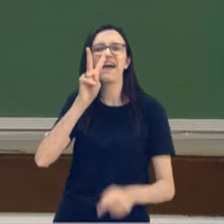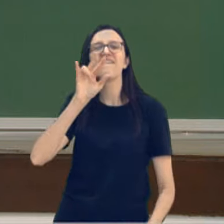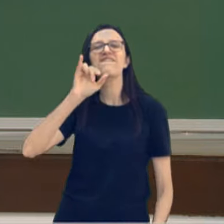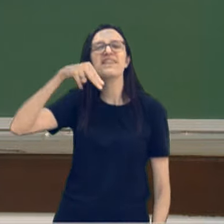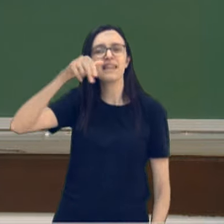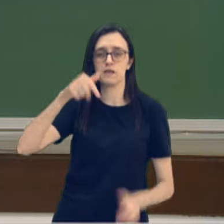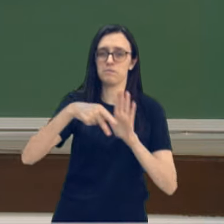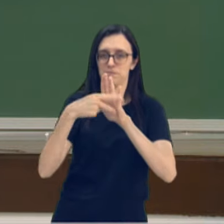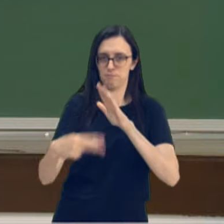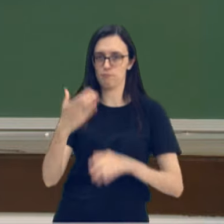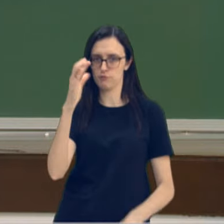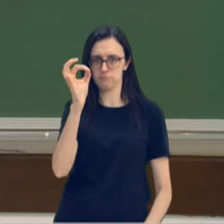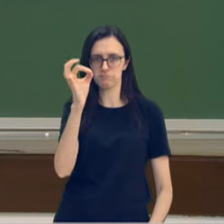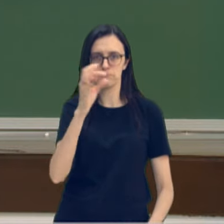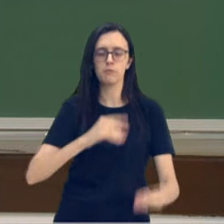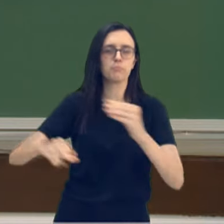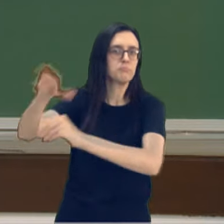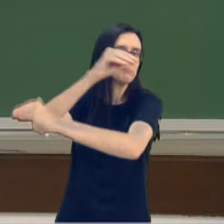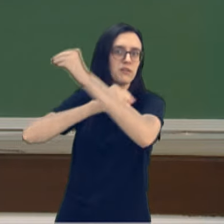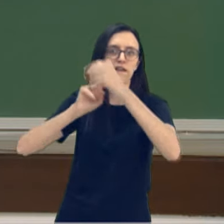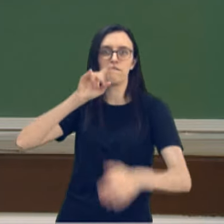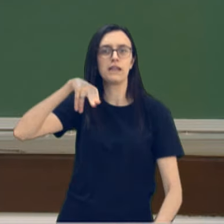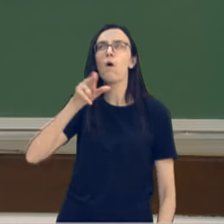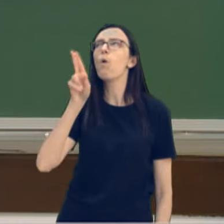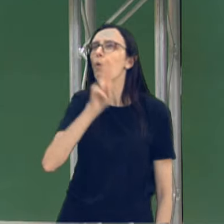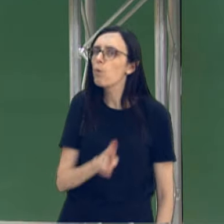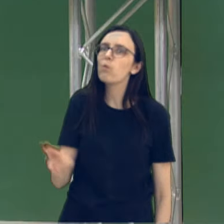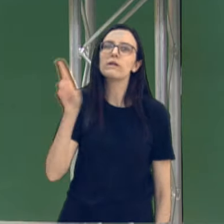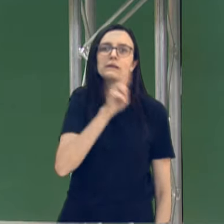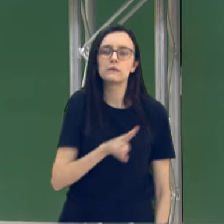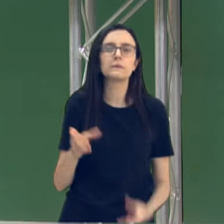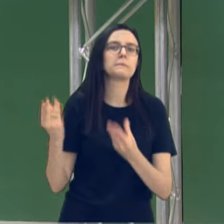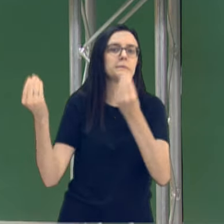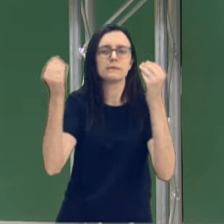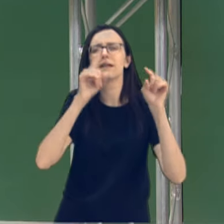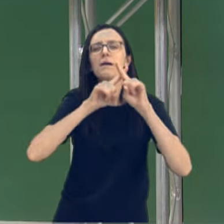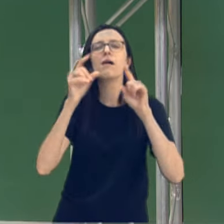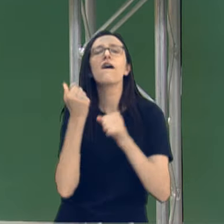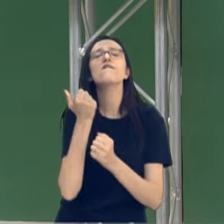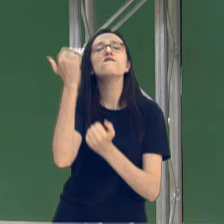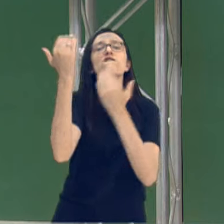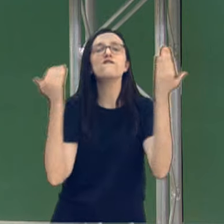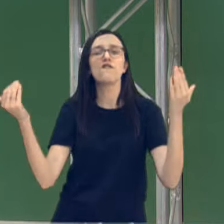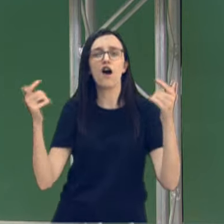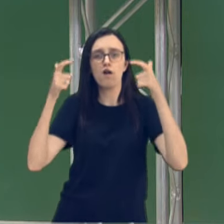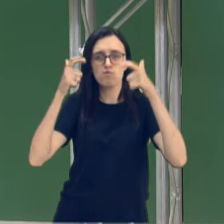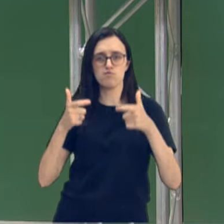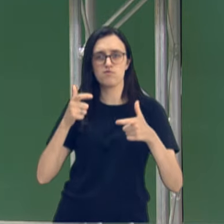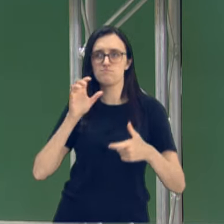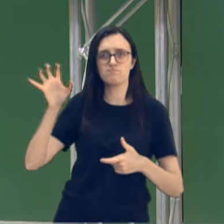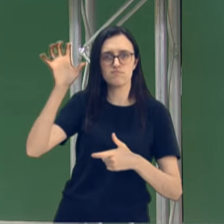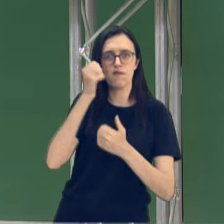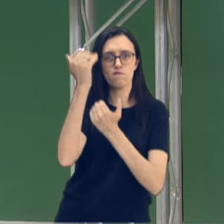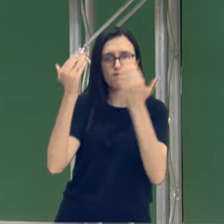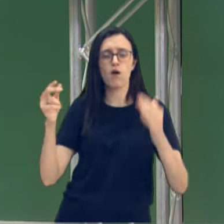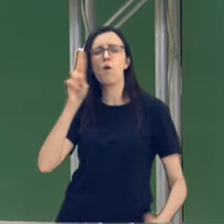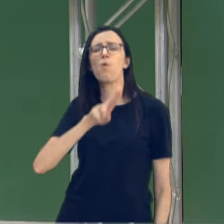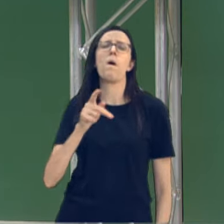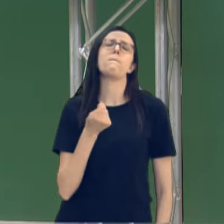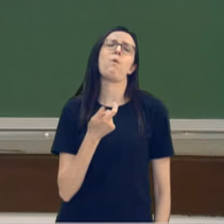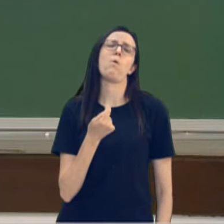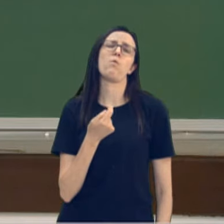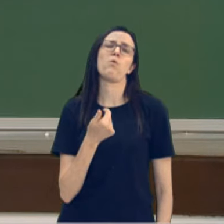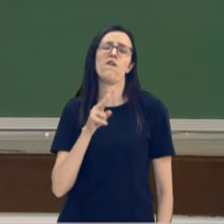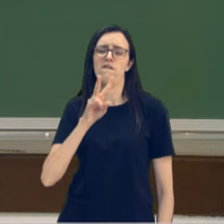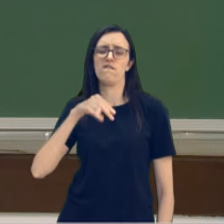primeiro Planalto Paranaense, né? Nessa região o pessoal usa muito o termo vina, mas fora da nossa região aqui, usa-se pouco o termo